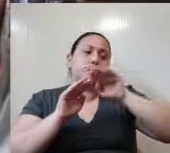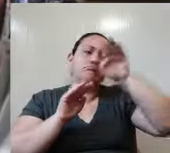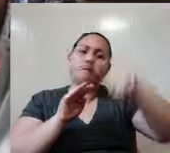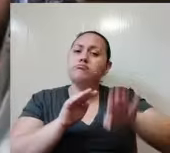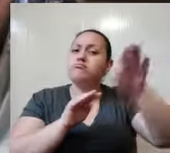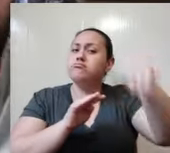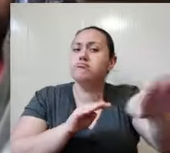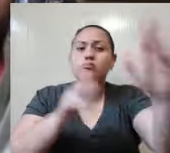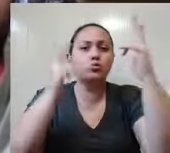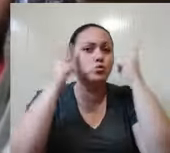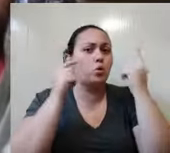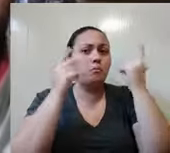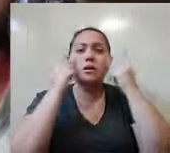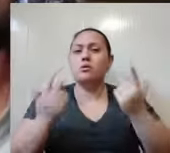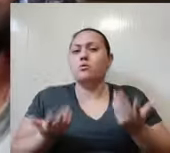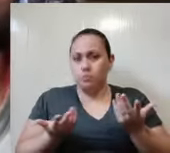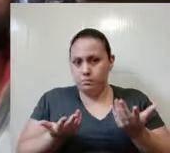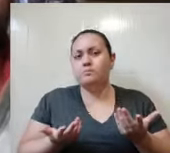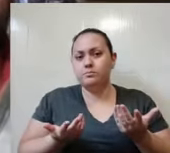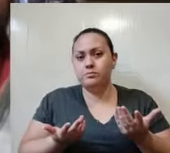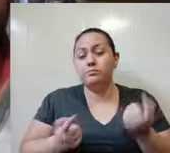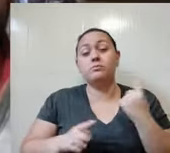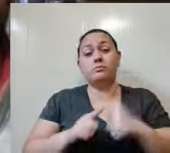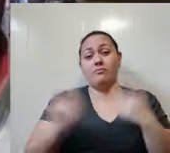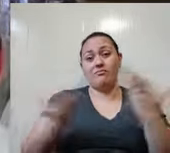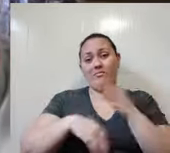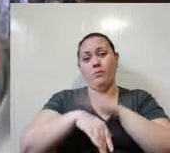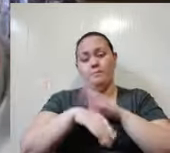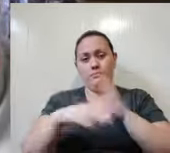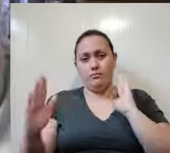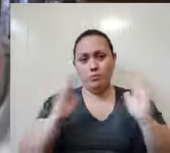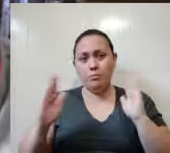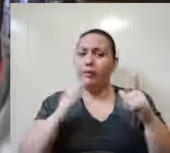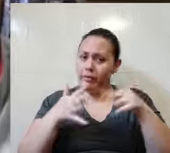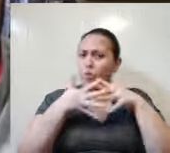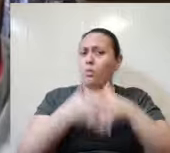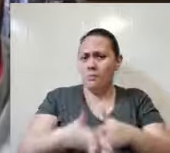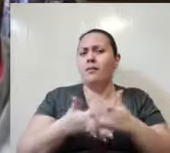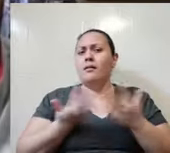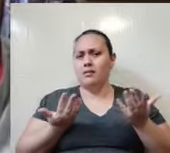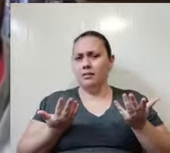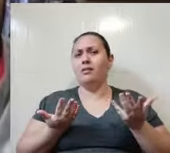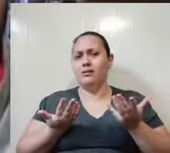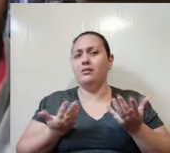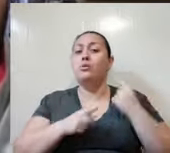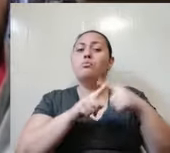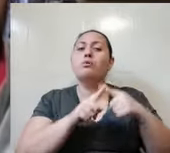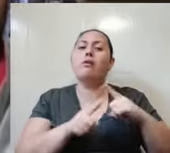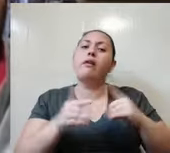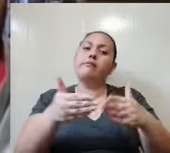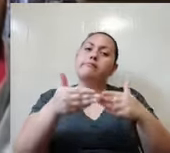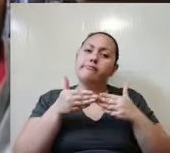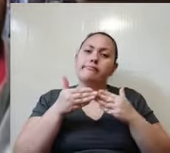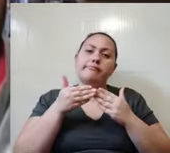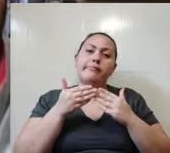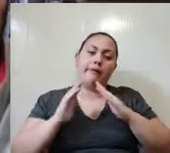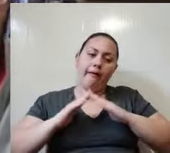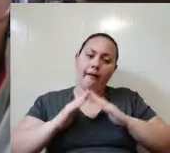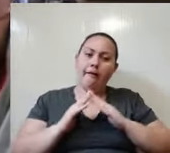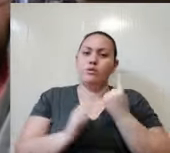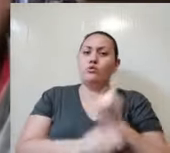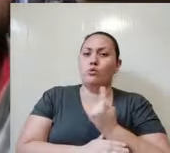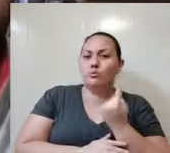E nesse momento estamos vivendo um momento complicado, assim, porque estar em isolamento